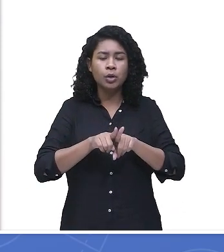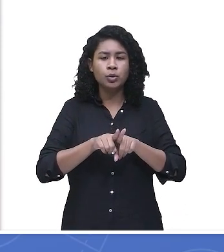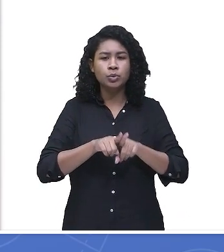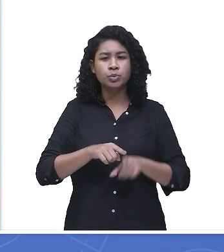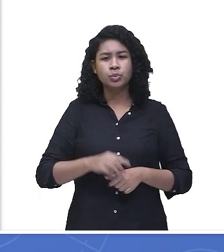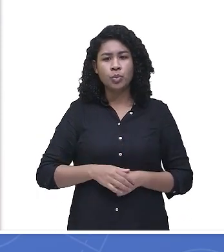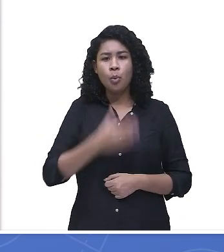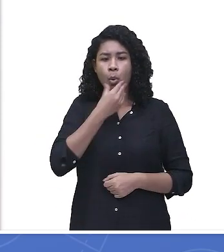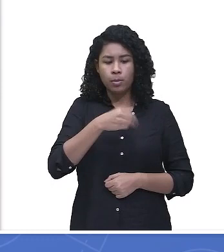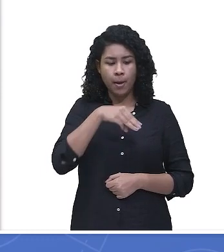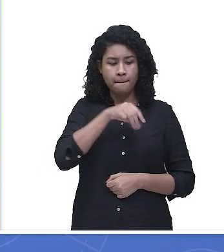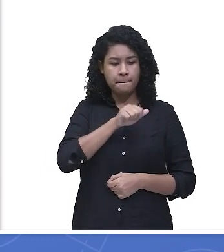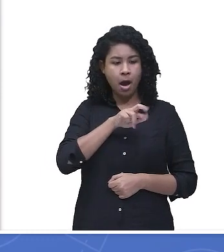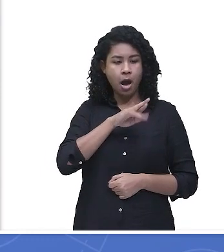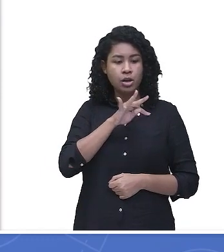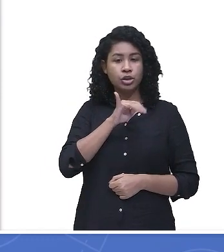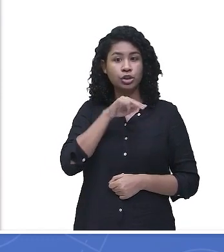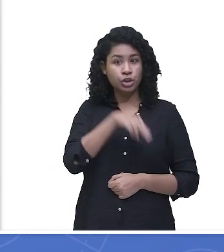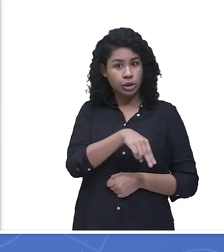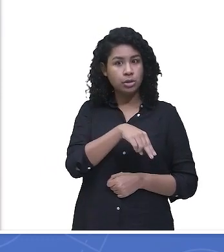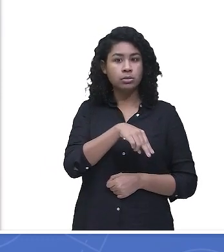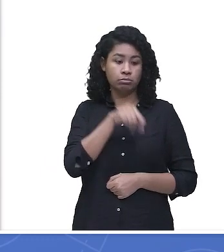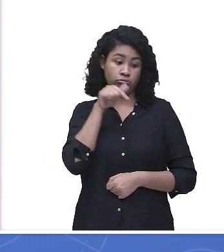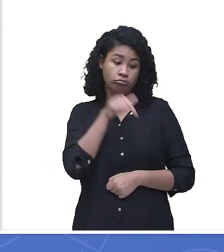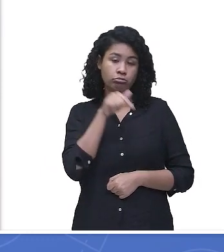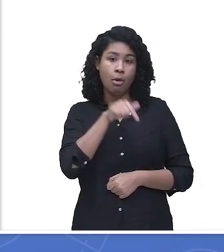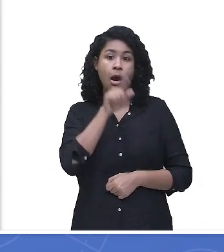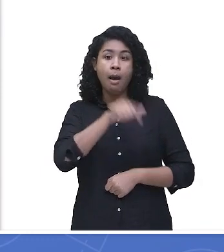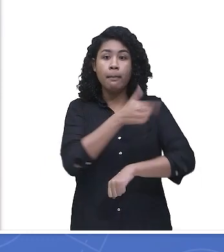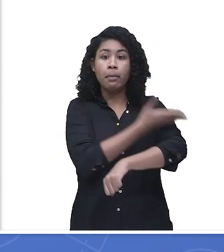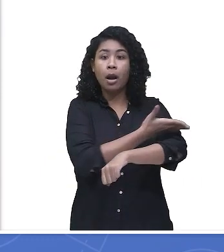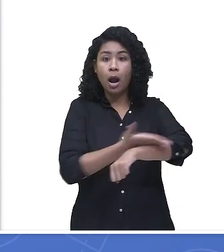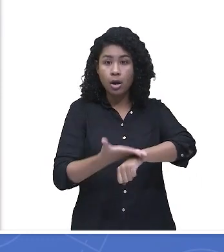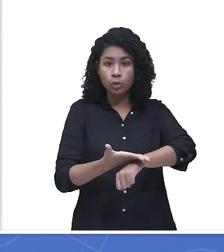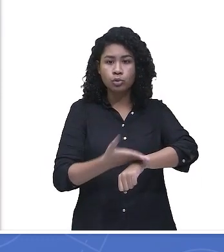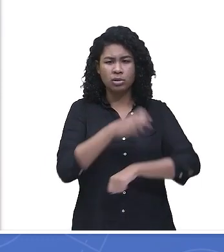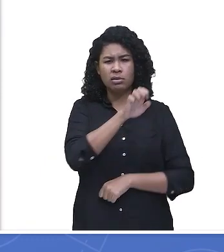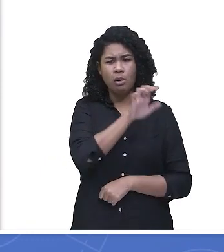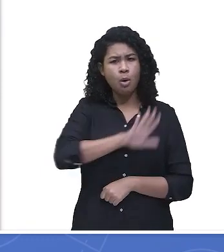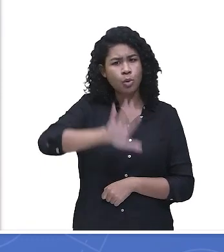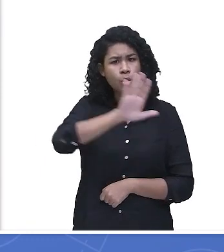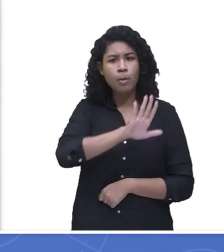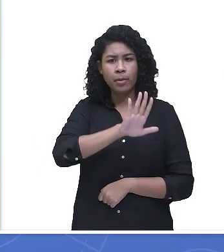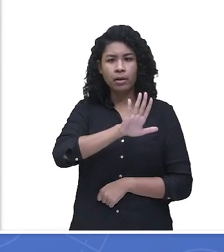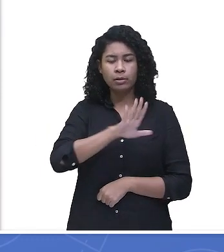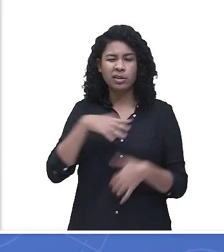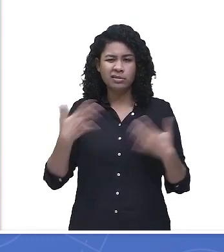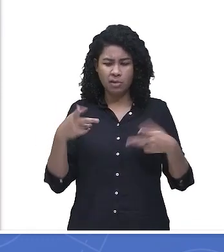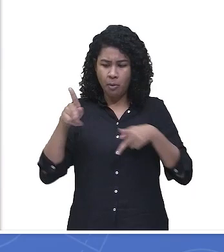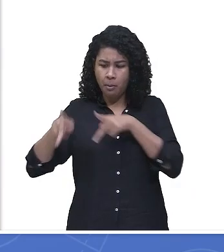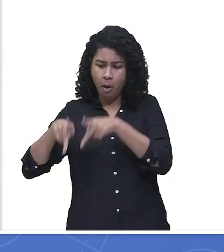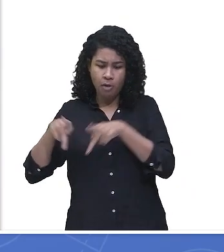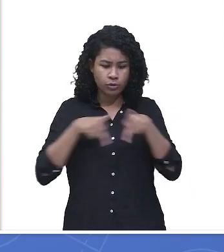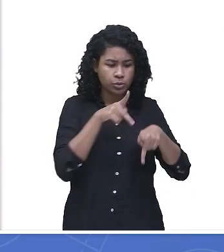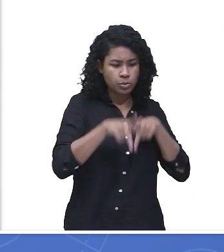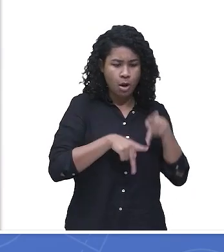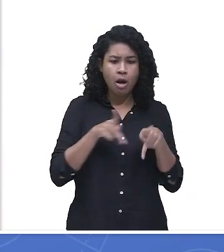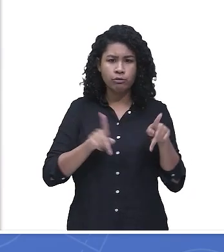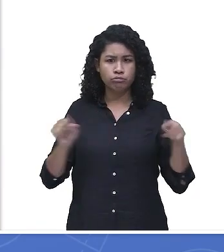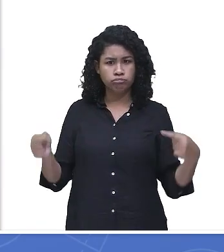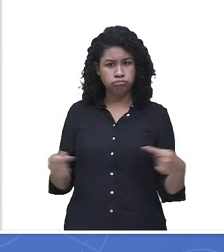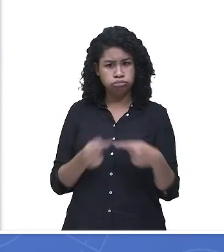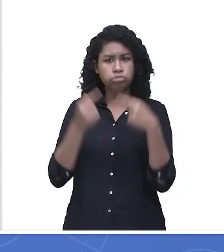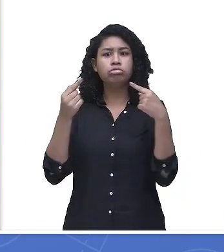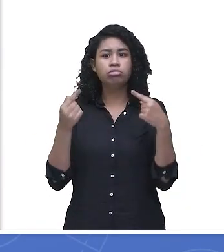perceba que nós vamos ter Martim, o branco, né, o europeu, com Iracema. E nós vamos ter uma história de amor que vai passar